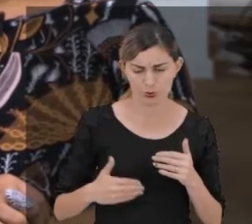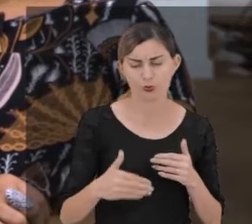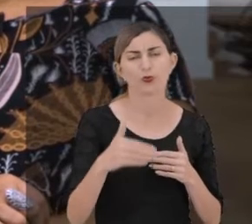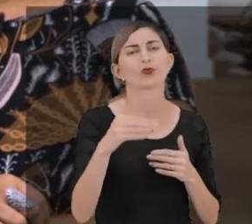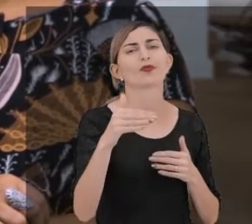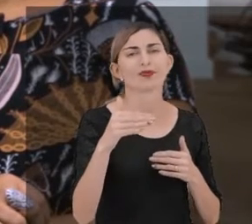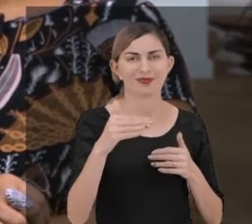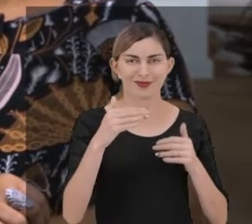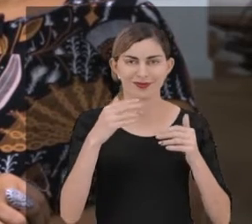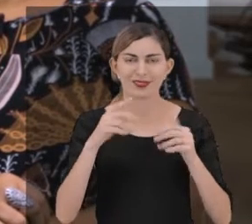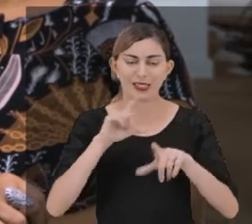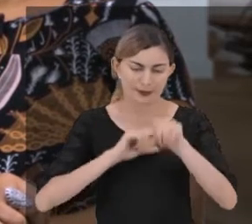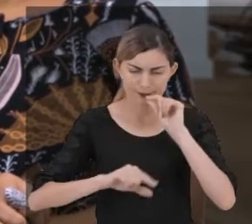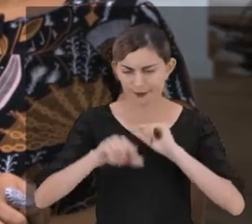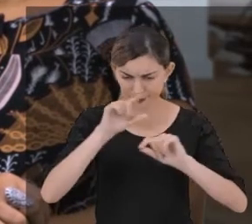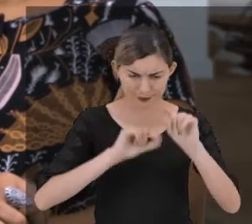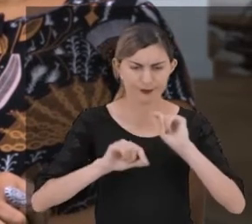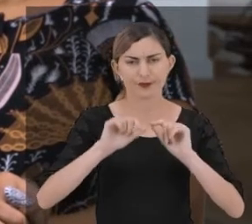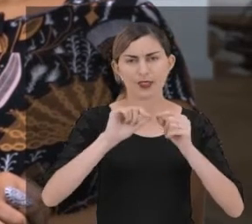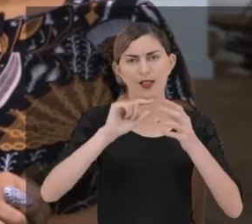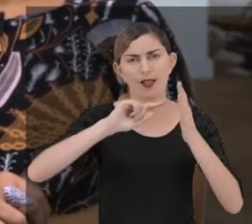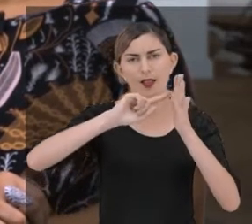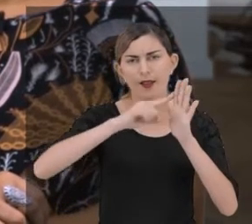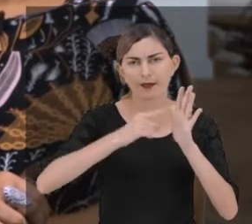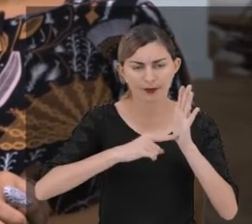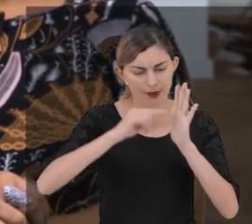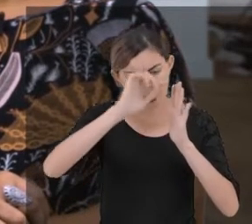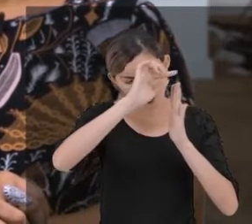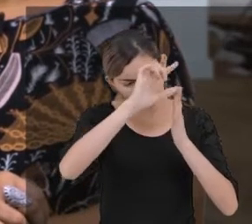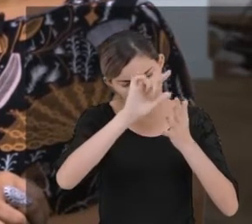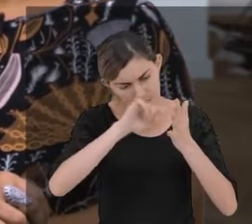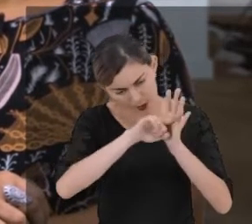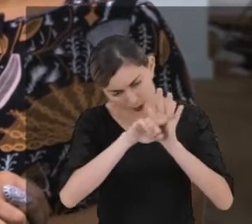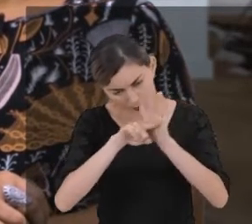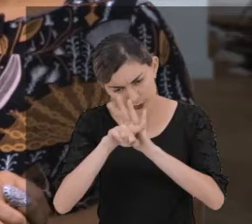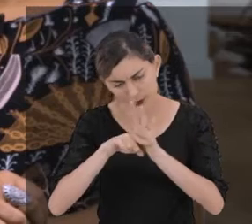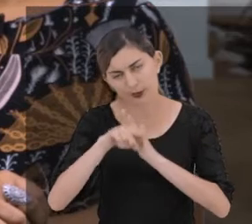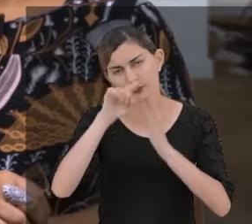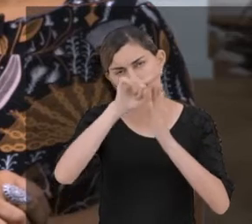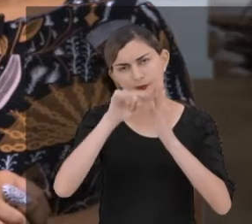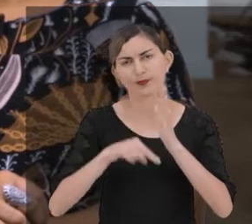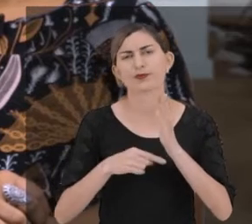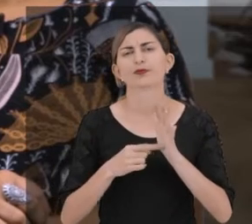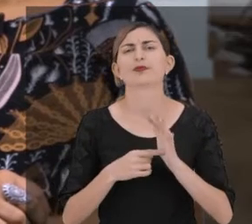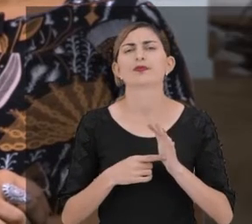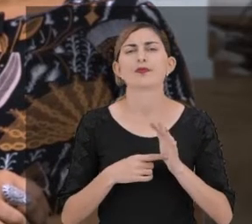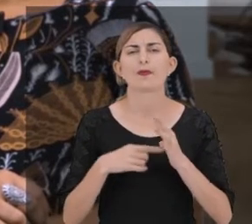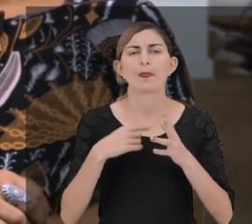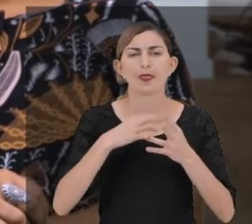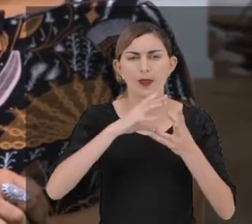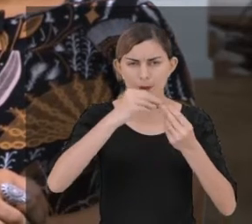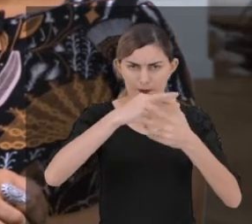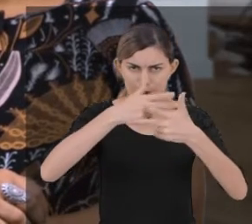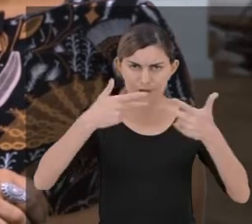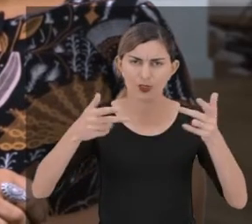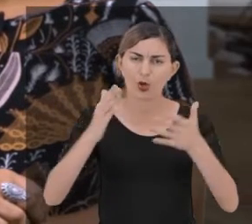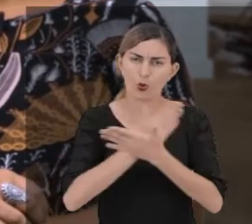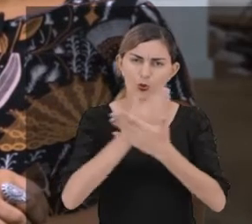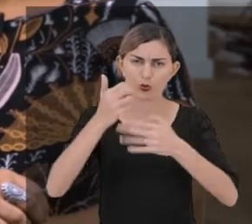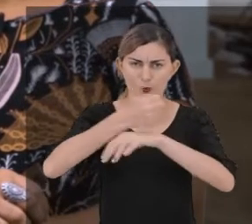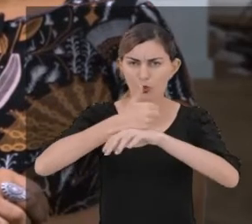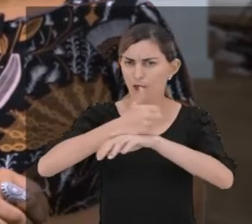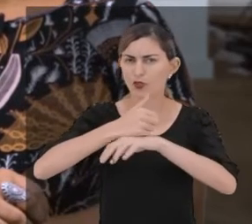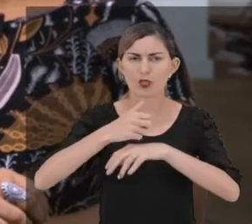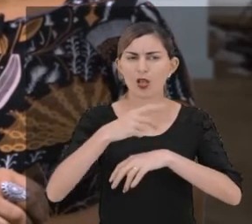passaria por essa classificação e essa análise de cargos. Muitas vezes, alguns profissionais,